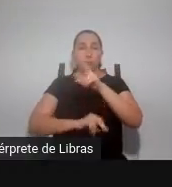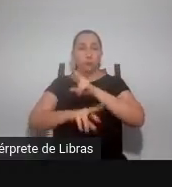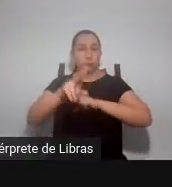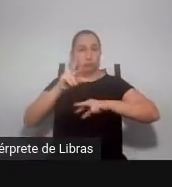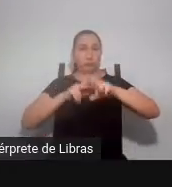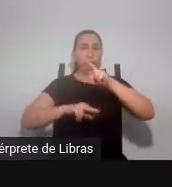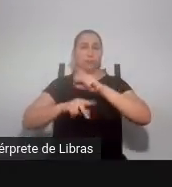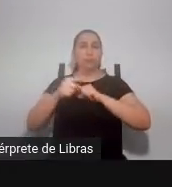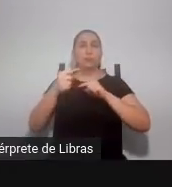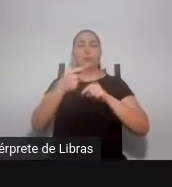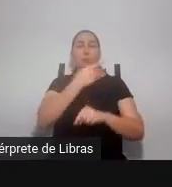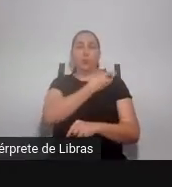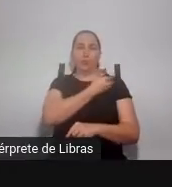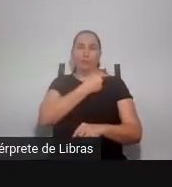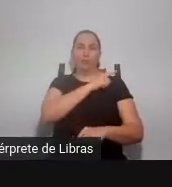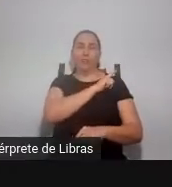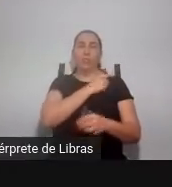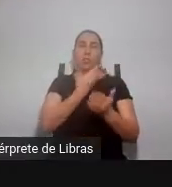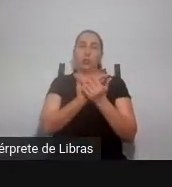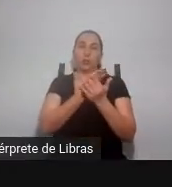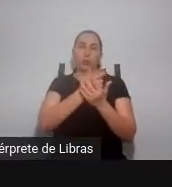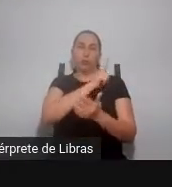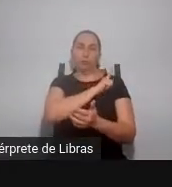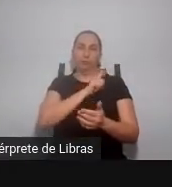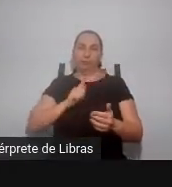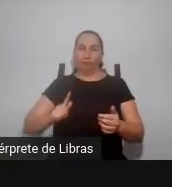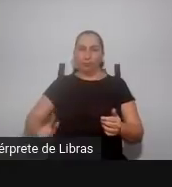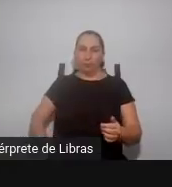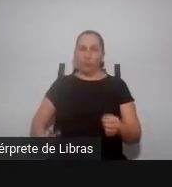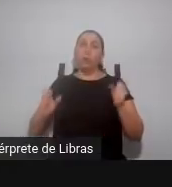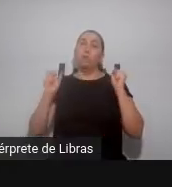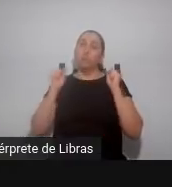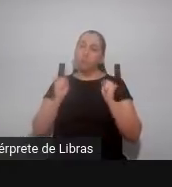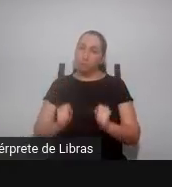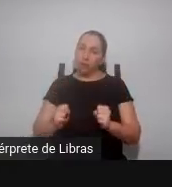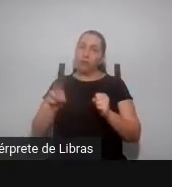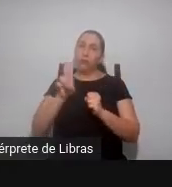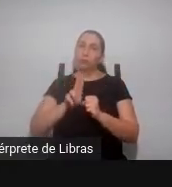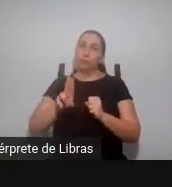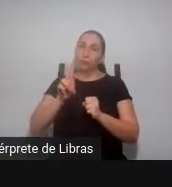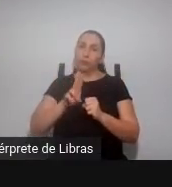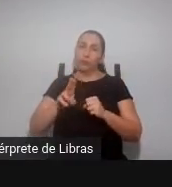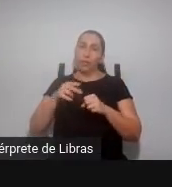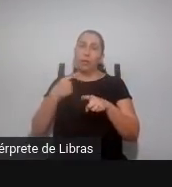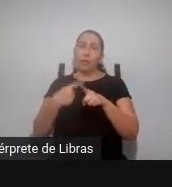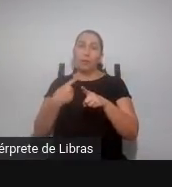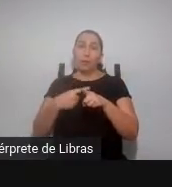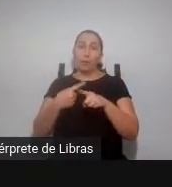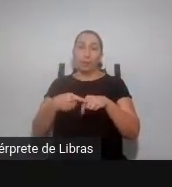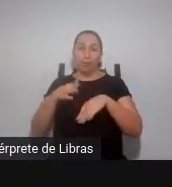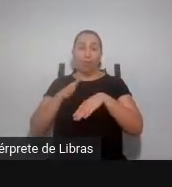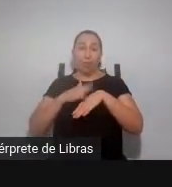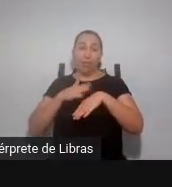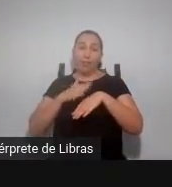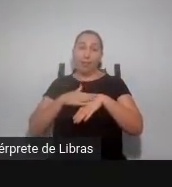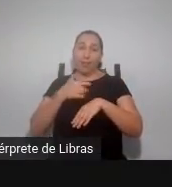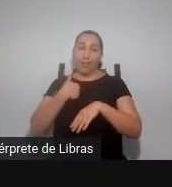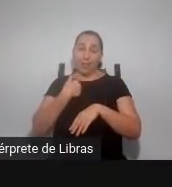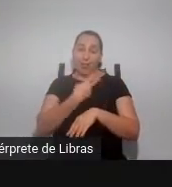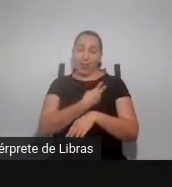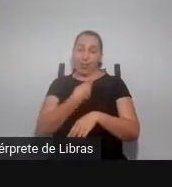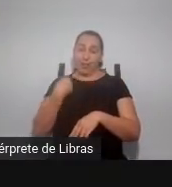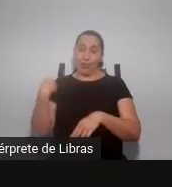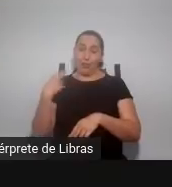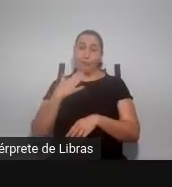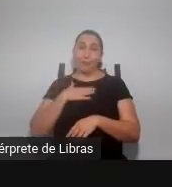pode, de alguma maneira, se apropriar dela, né? E eu estou falando disso com muita propriedade, porque eu esqueci de falar no início o meu nome, quem eu sou, né?